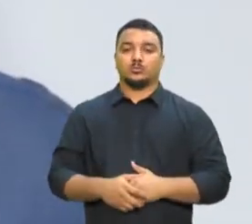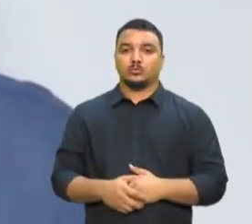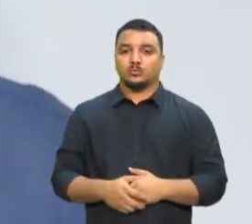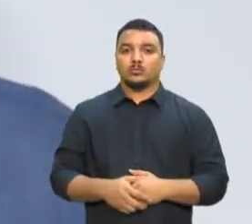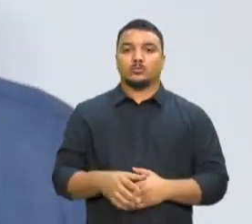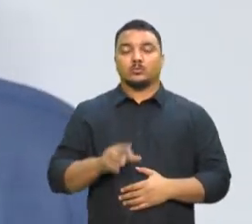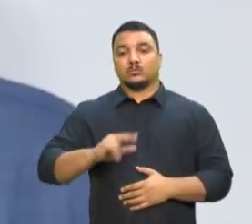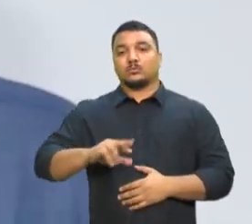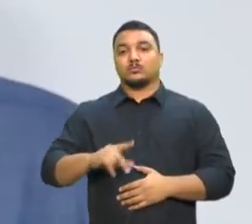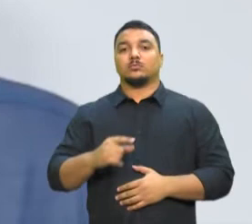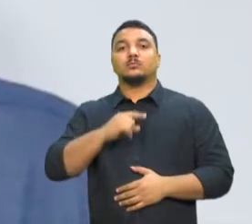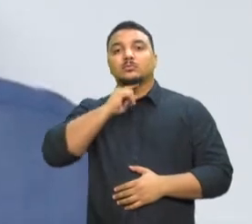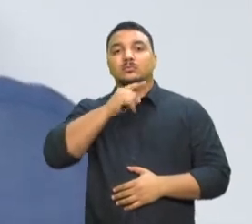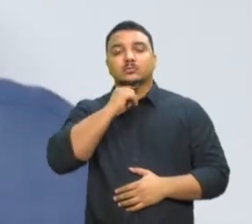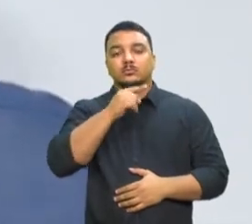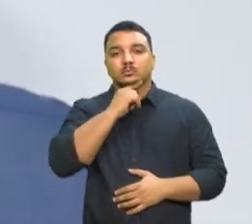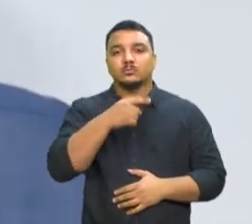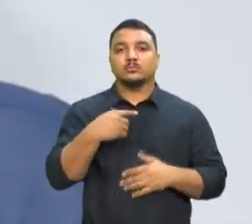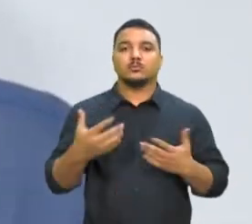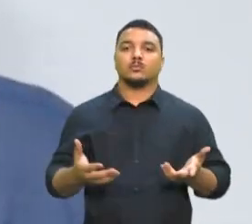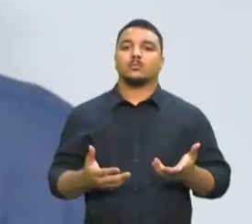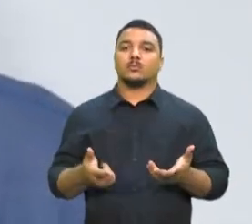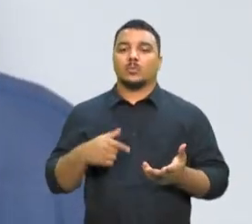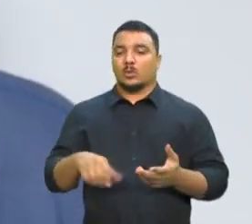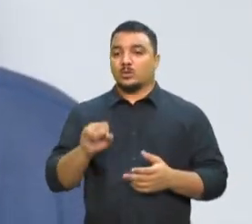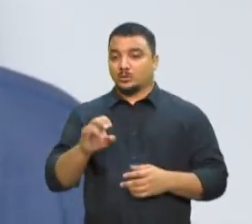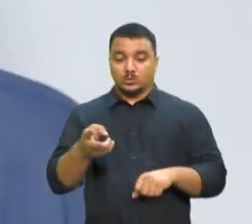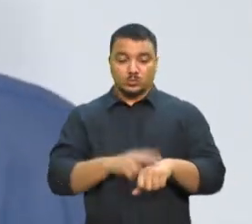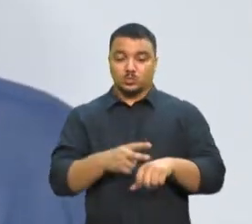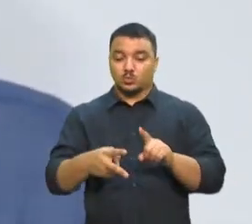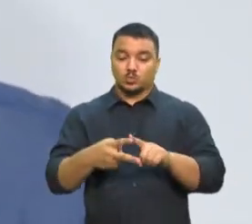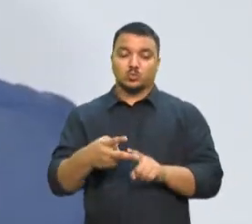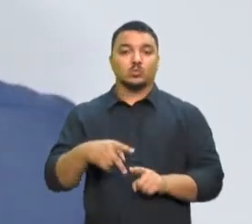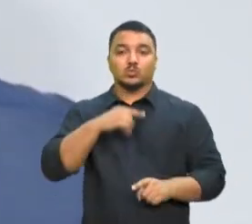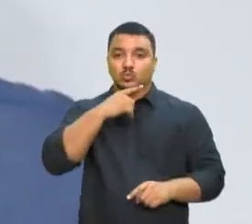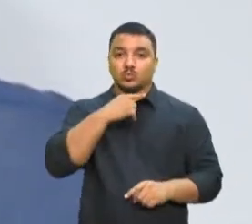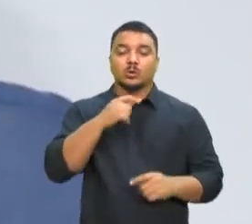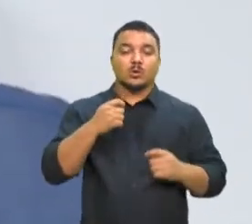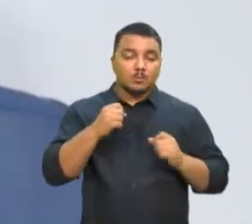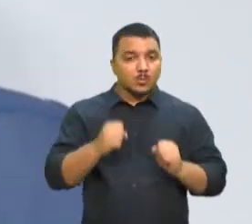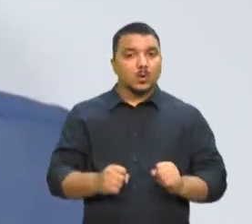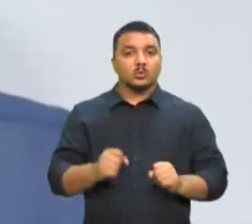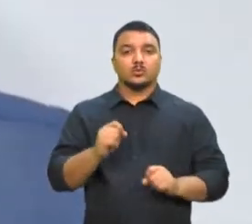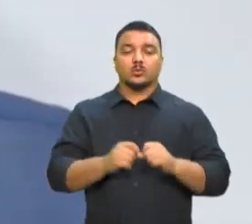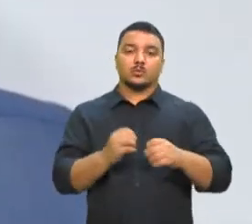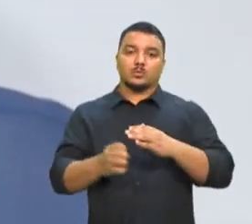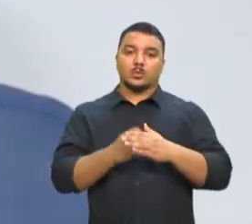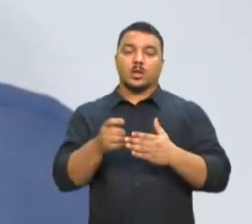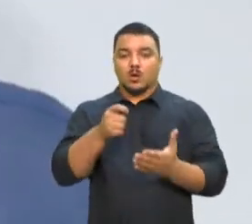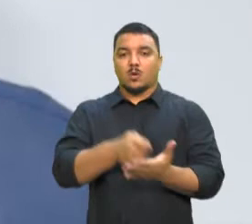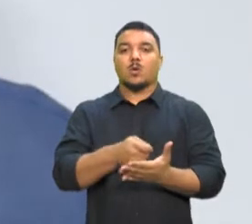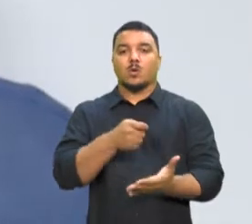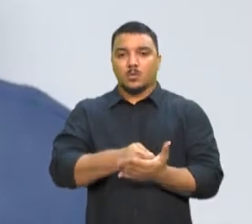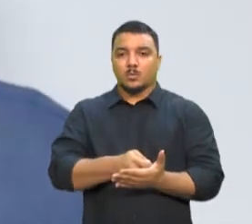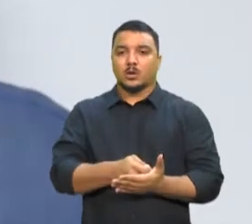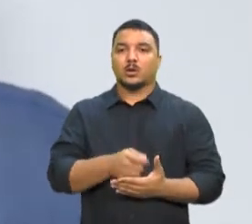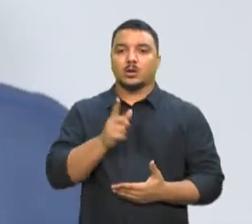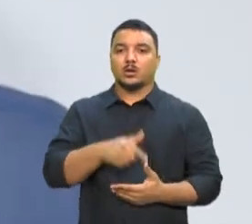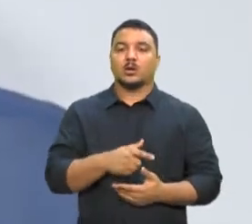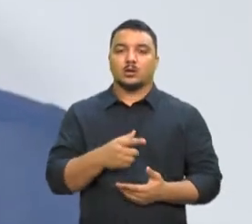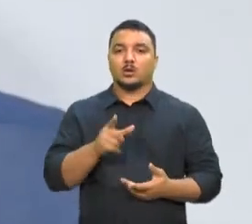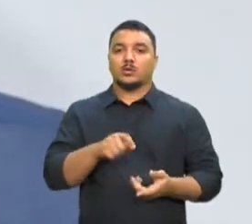sendo possível nenhuma dessas duas opções, aí sim a empresa é obrigada a